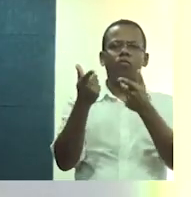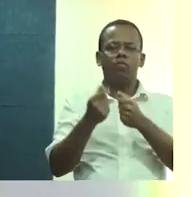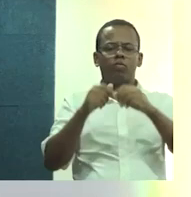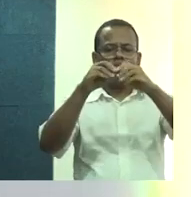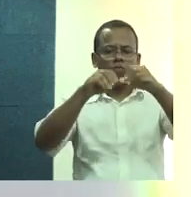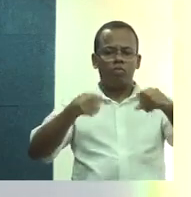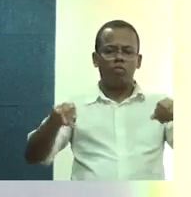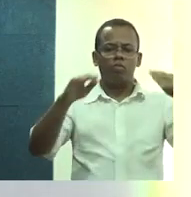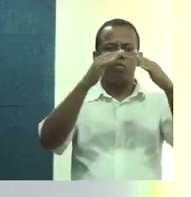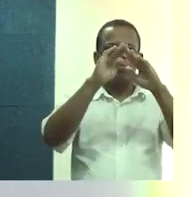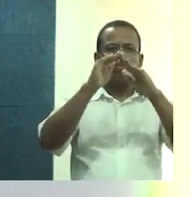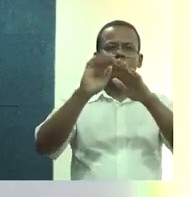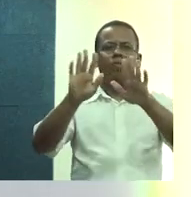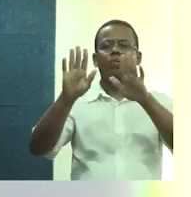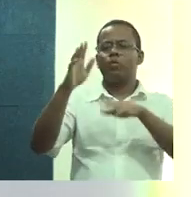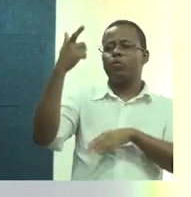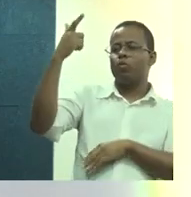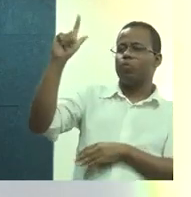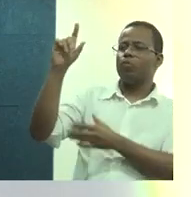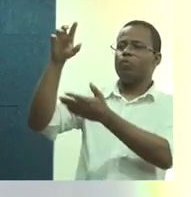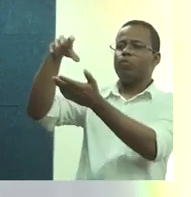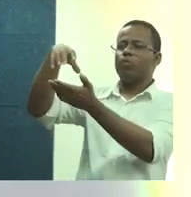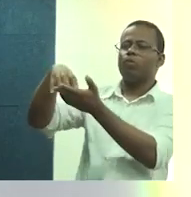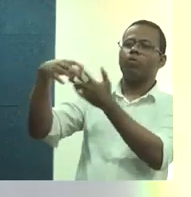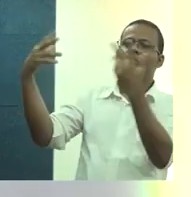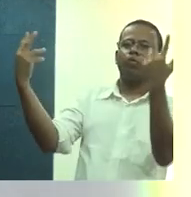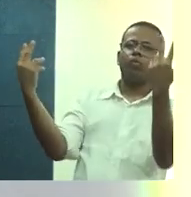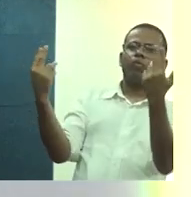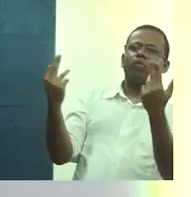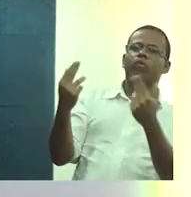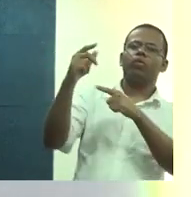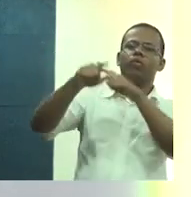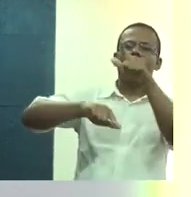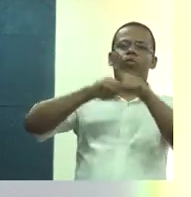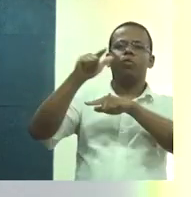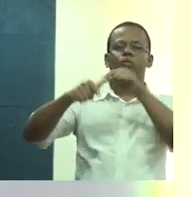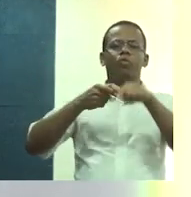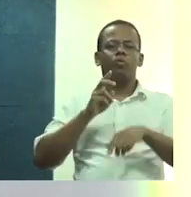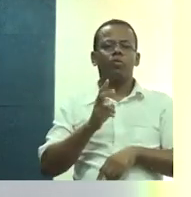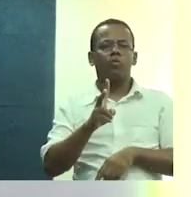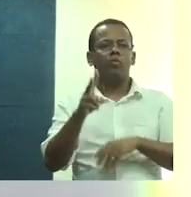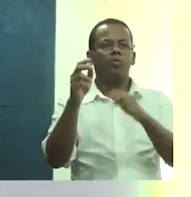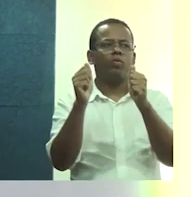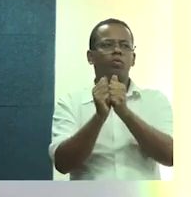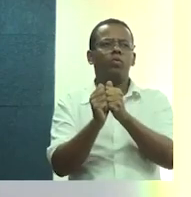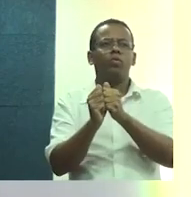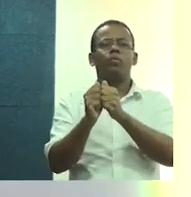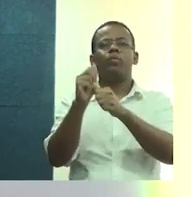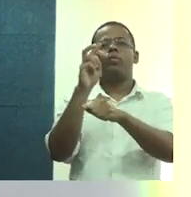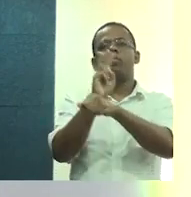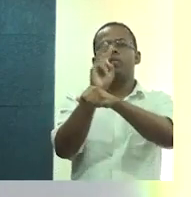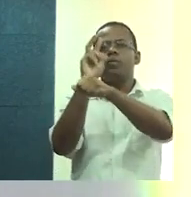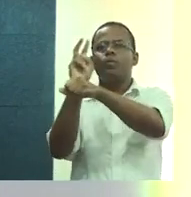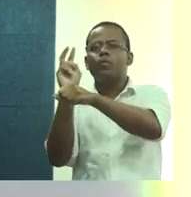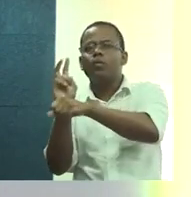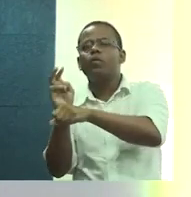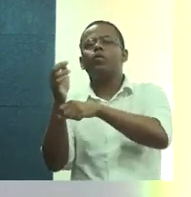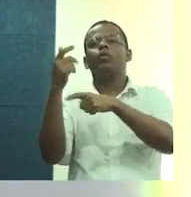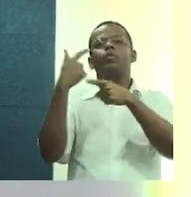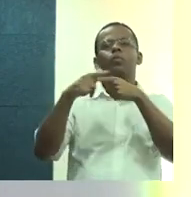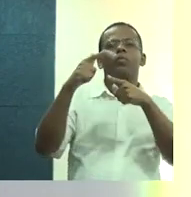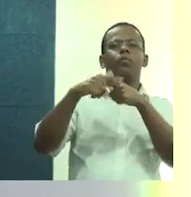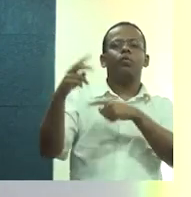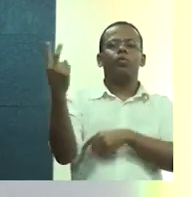qualificação dos territórios periféricos mas o outro departamento irmão que tá ali trabalhando cotidianamente junto com a gente que é da prevenção e a mitigação de